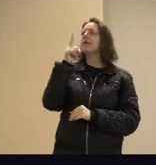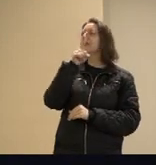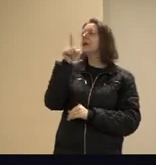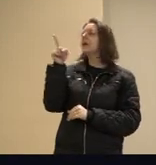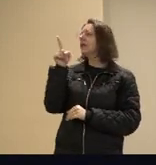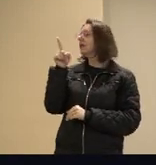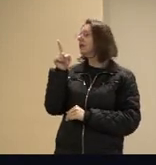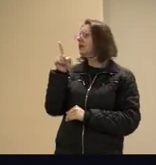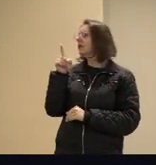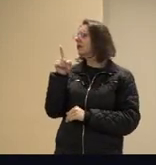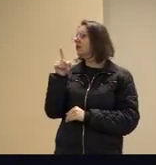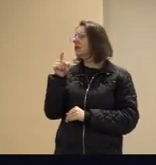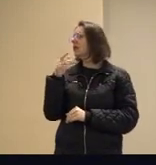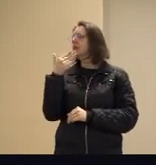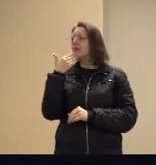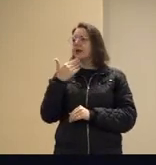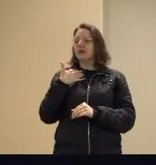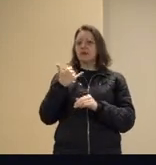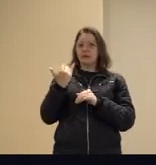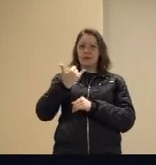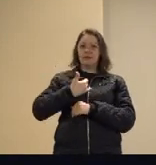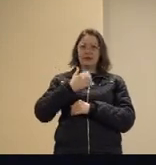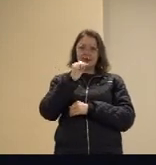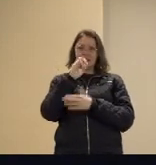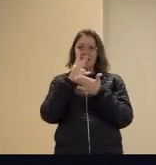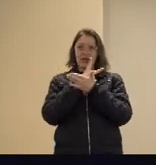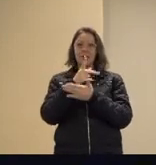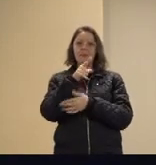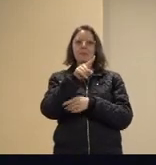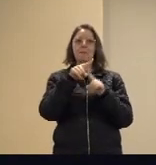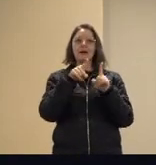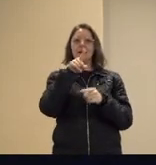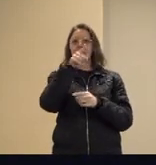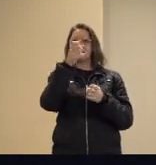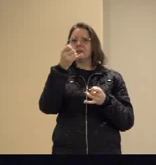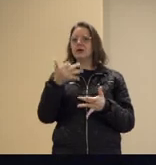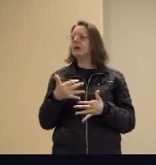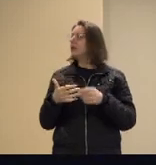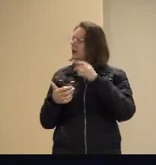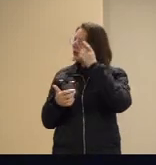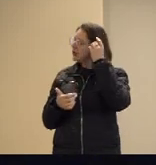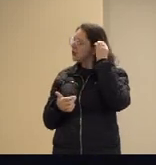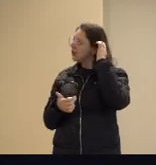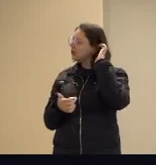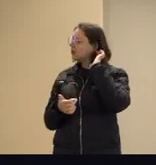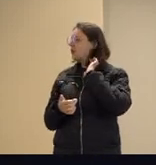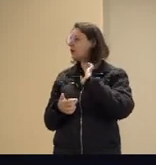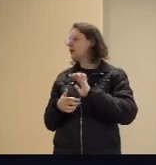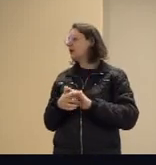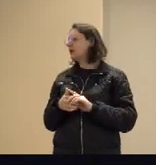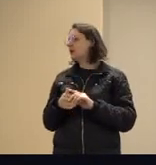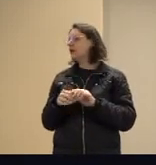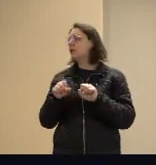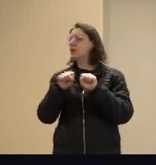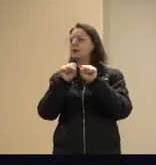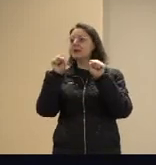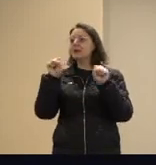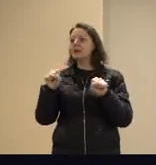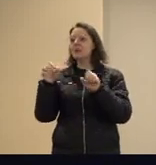já peço que me cortem automaticamente, ela disse o seguinte, o sistema de